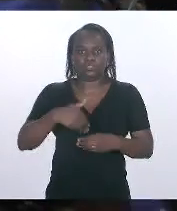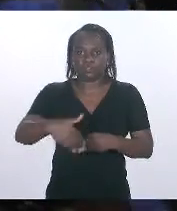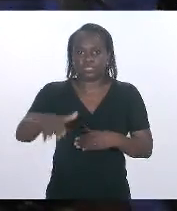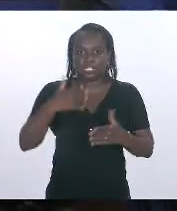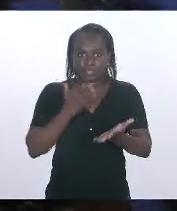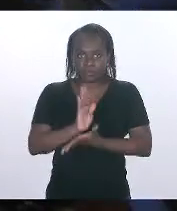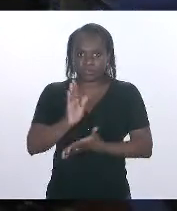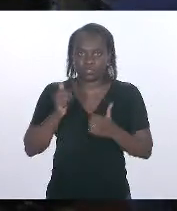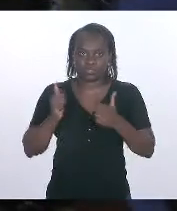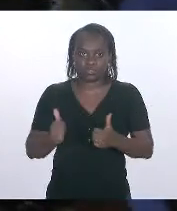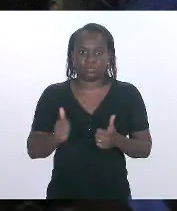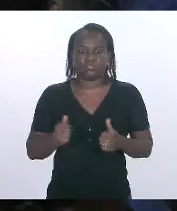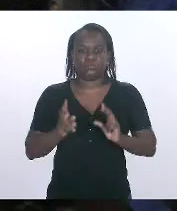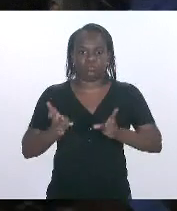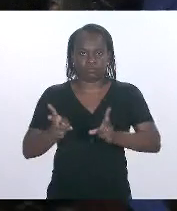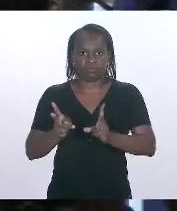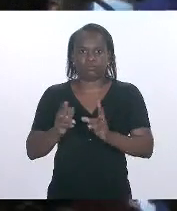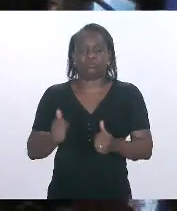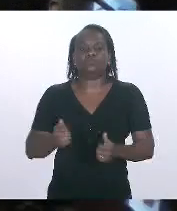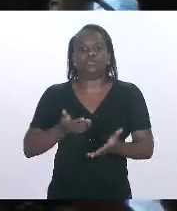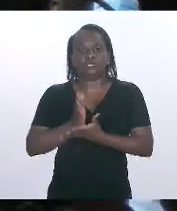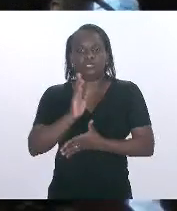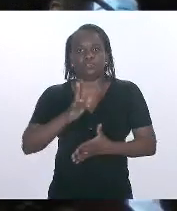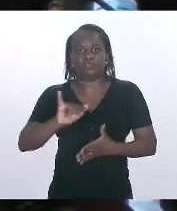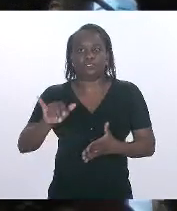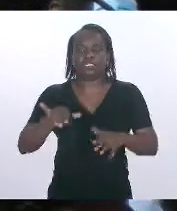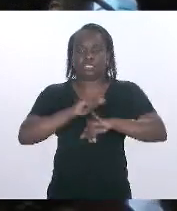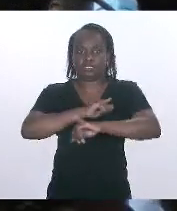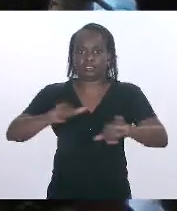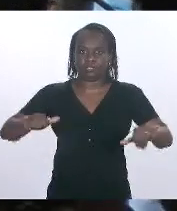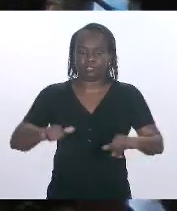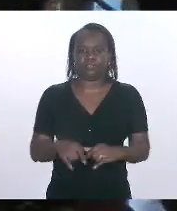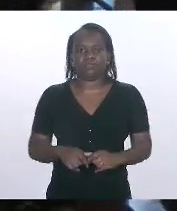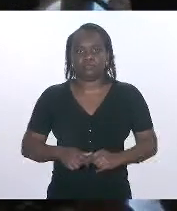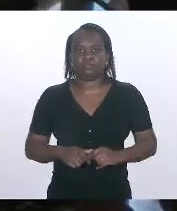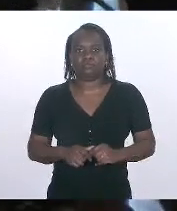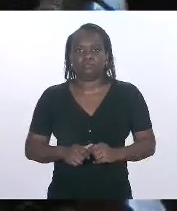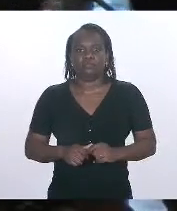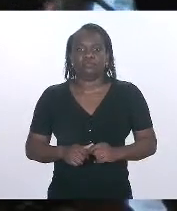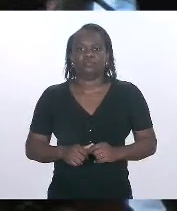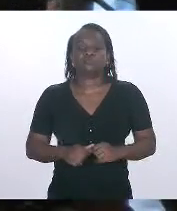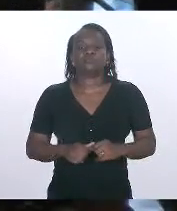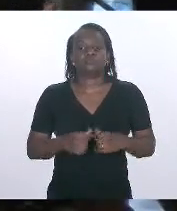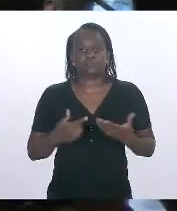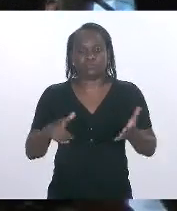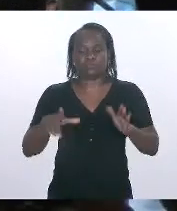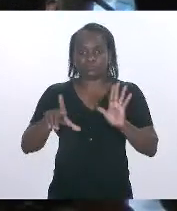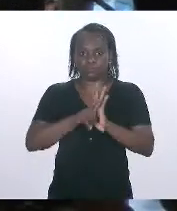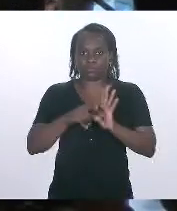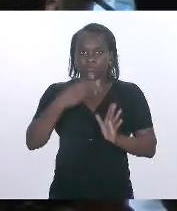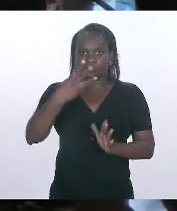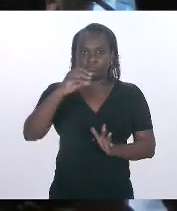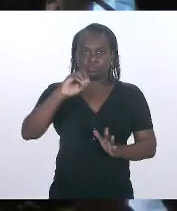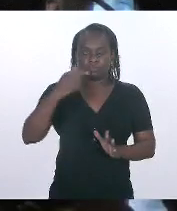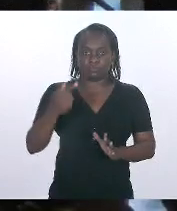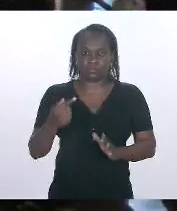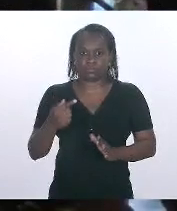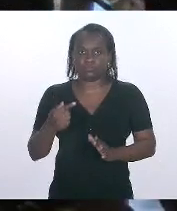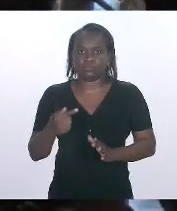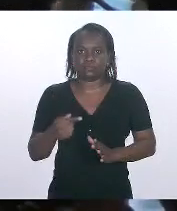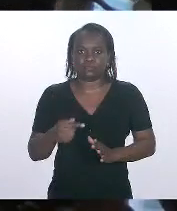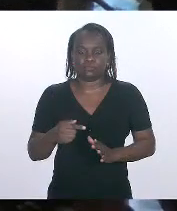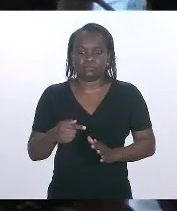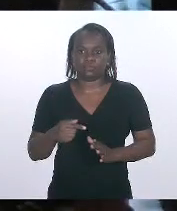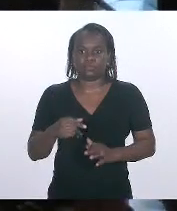senhores que aprovam, permaneçam como estão. Aprovado, vai à publicação. Indicação legislativa número 307. Declaração de voto,